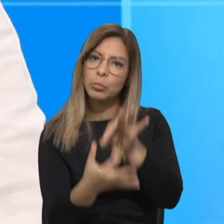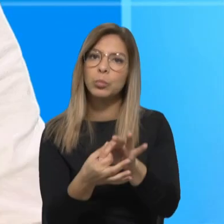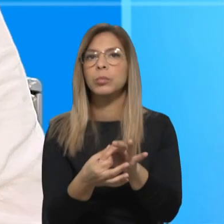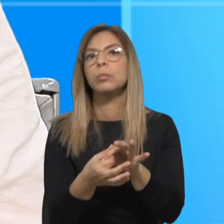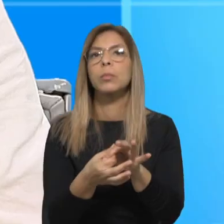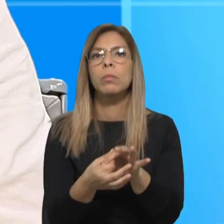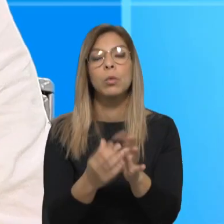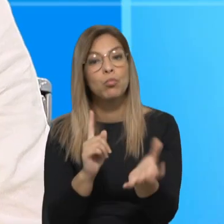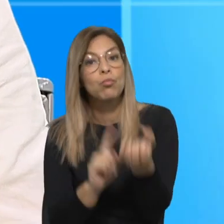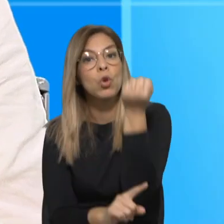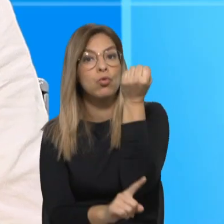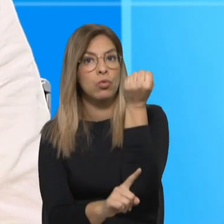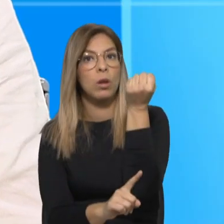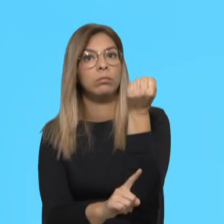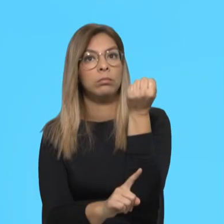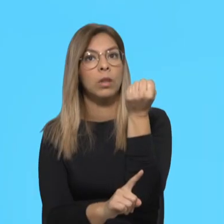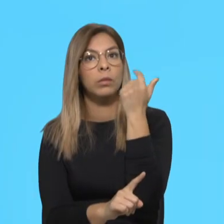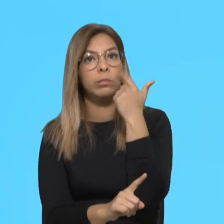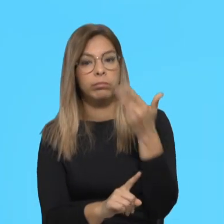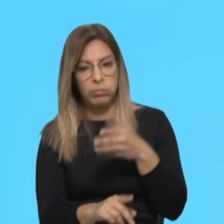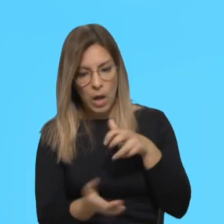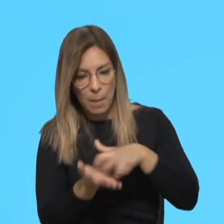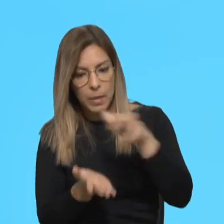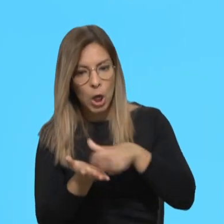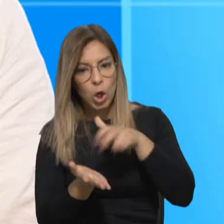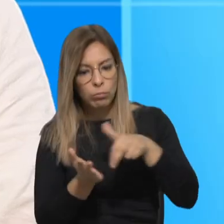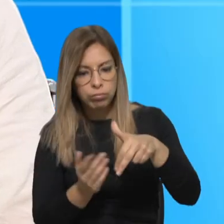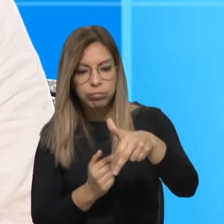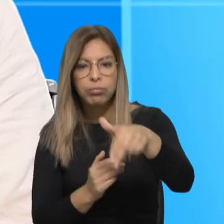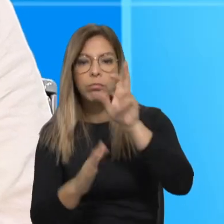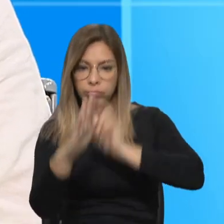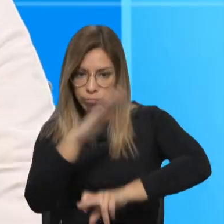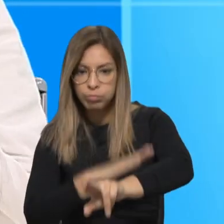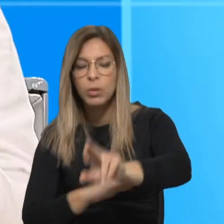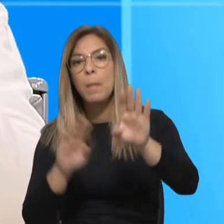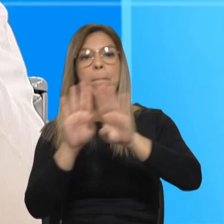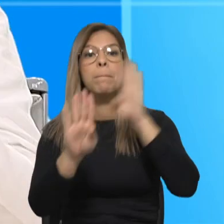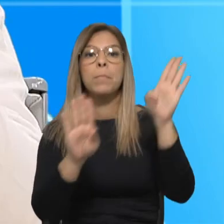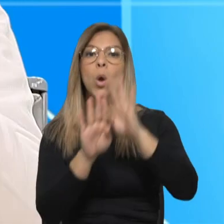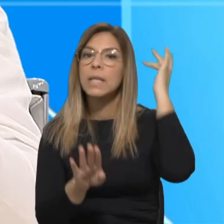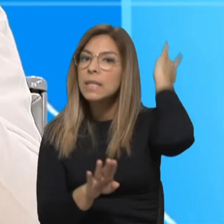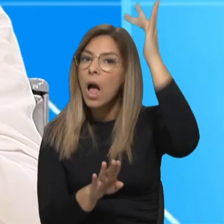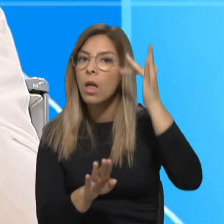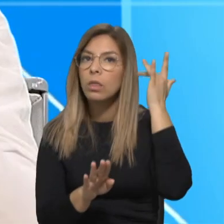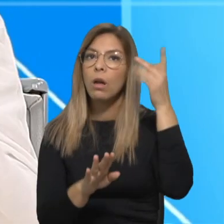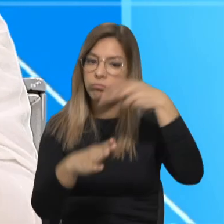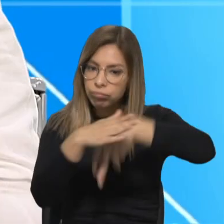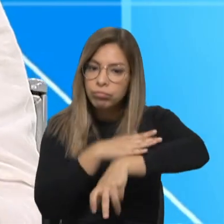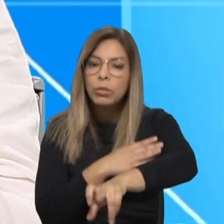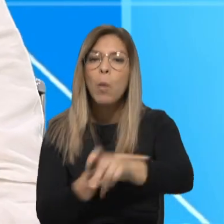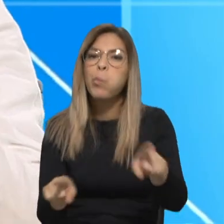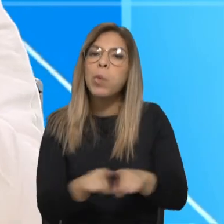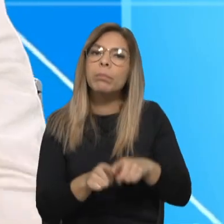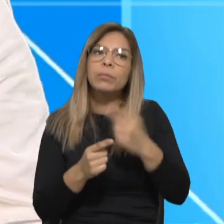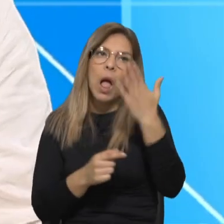até à praça para entrar na Porta Santa, com uma peregrinação, uma